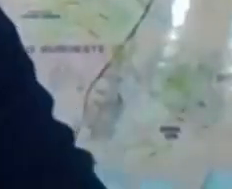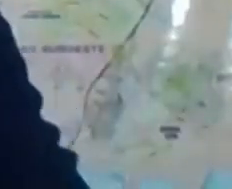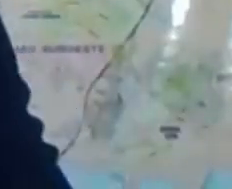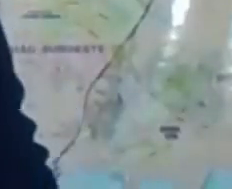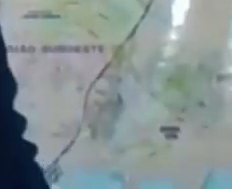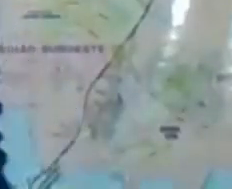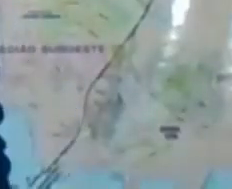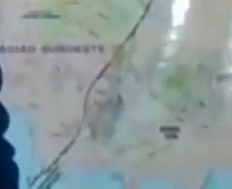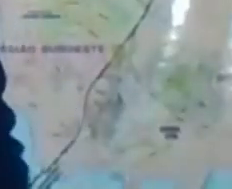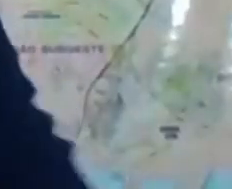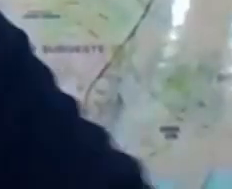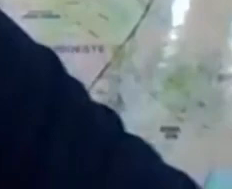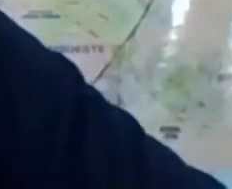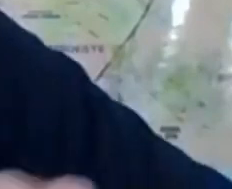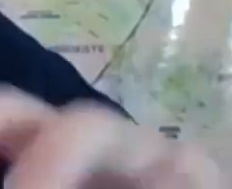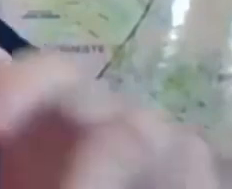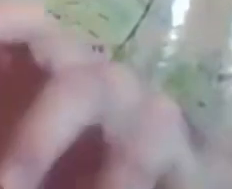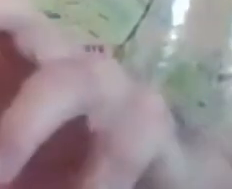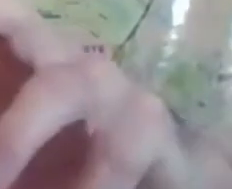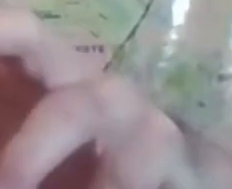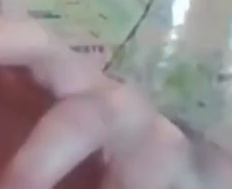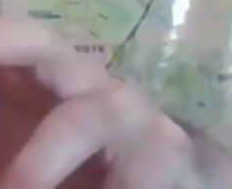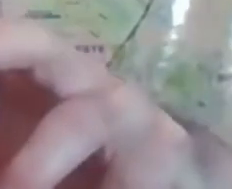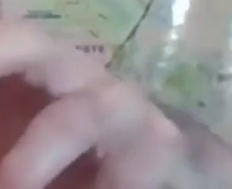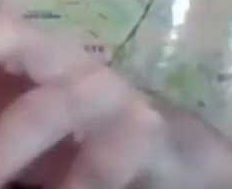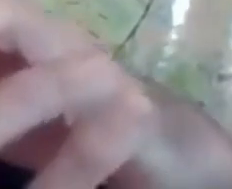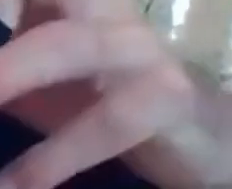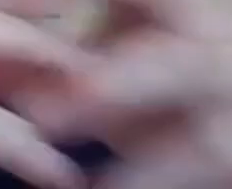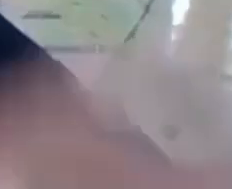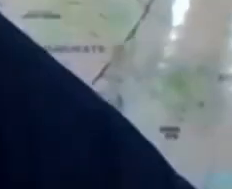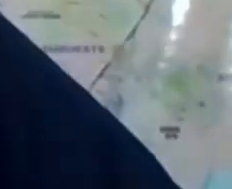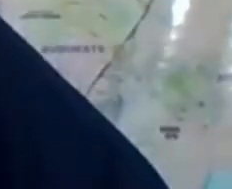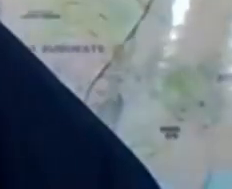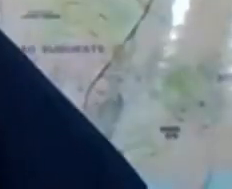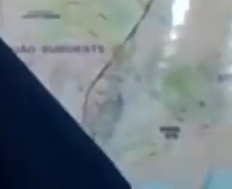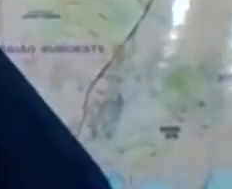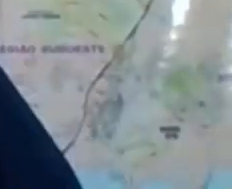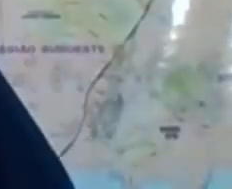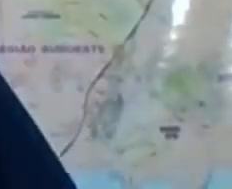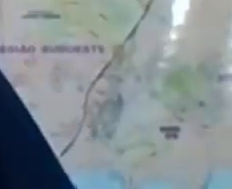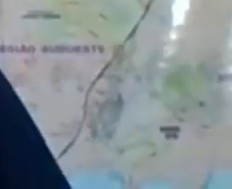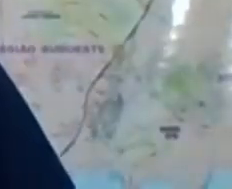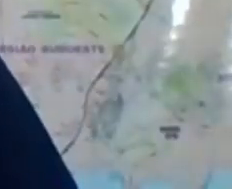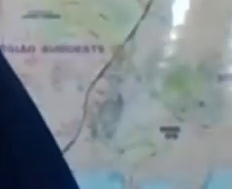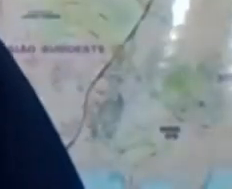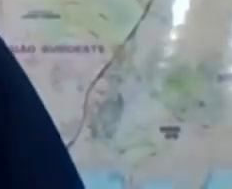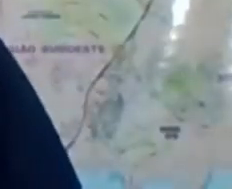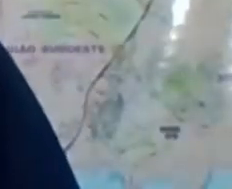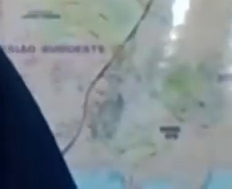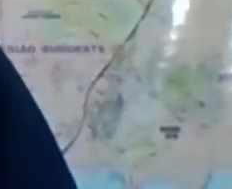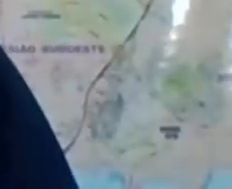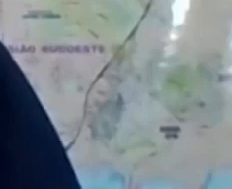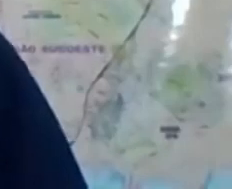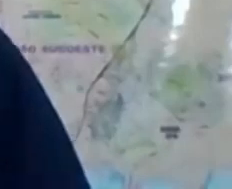políticas urbanas, os investimentos sociais,